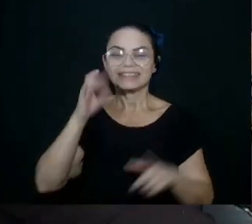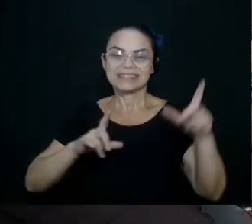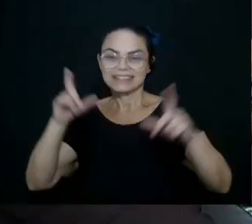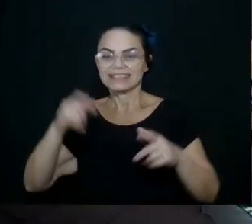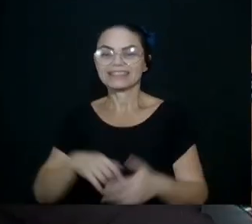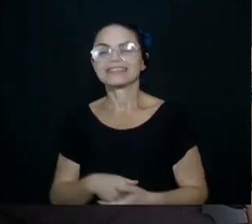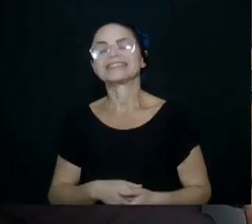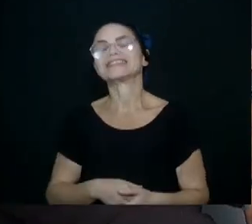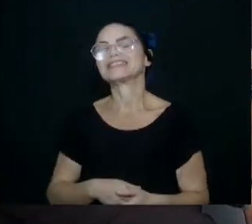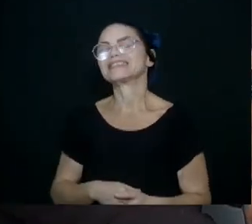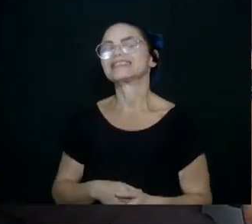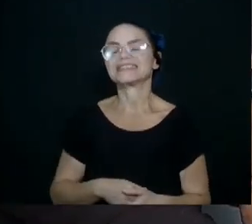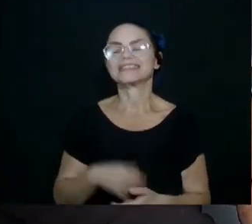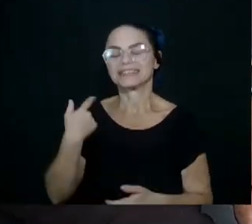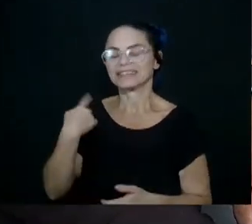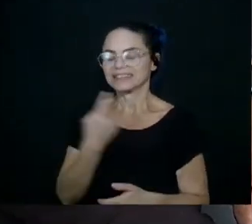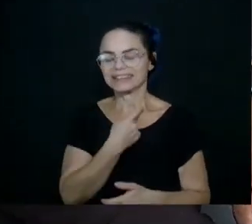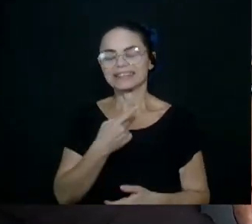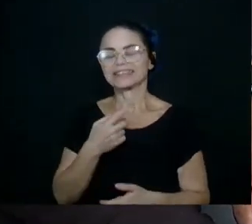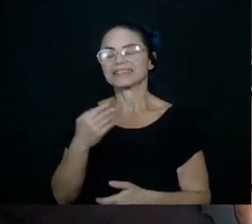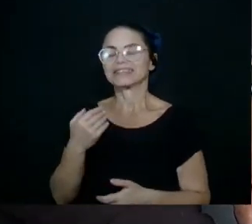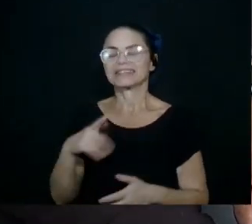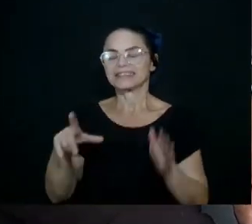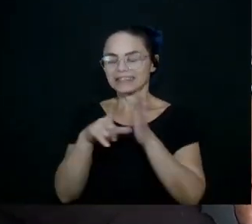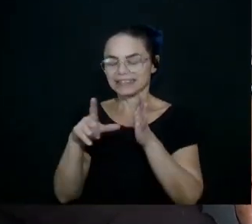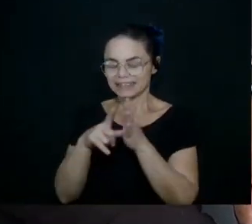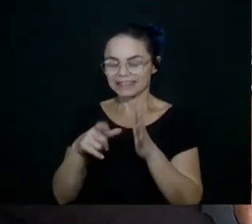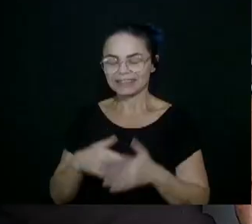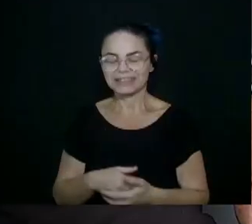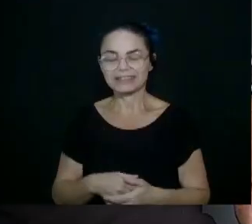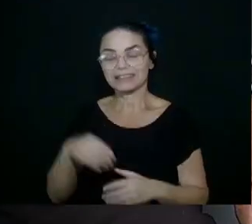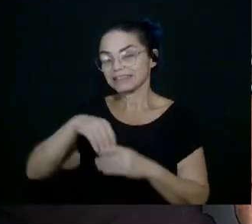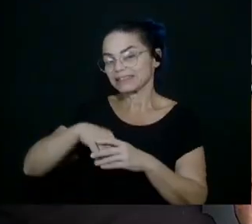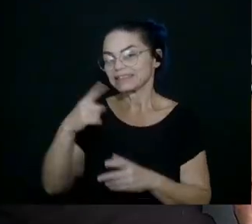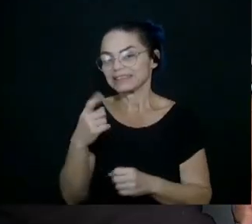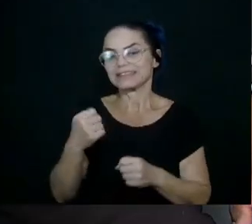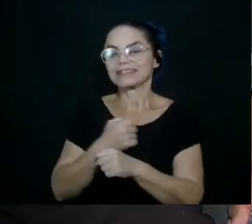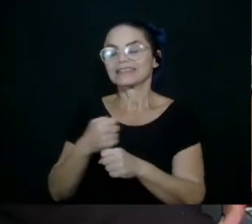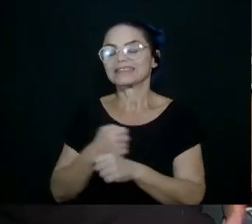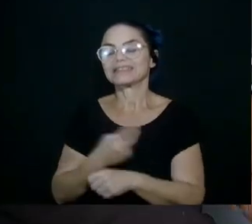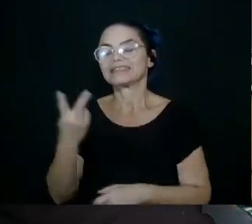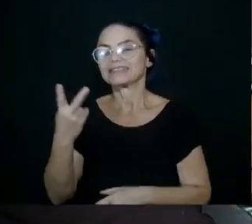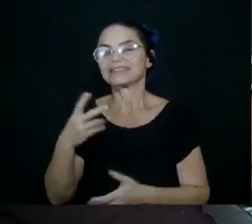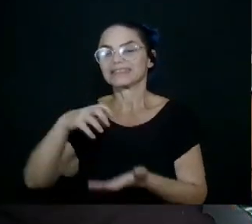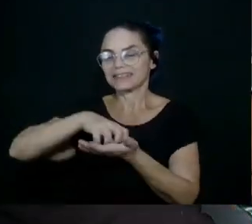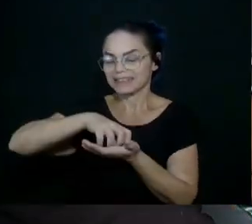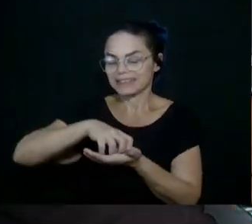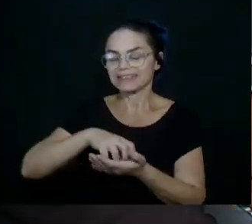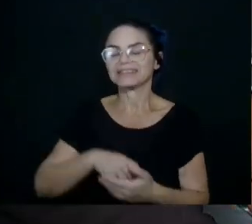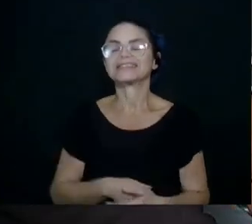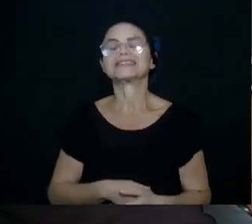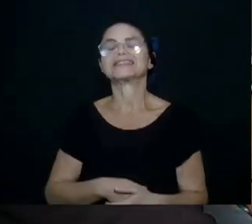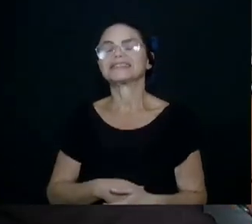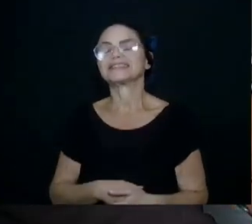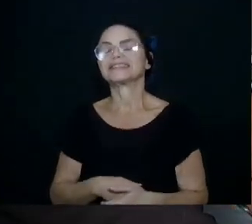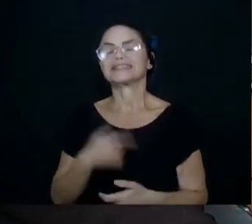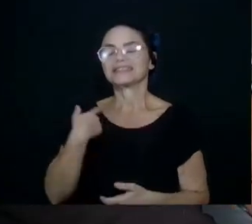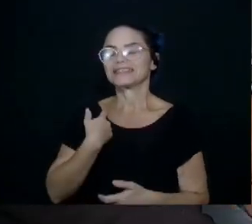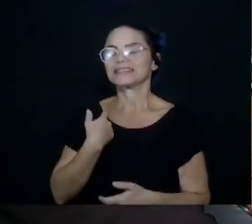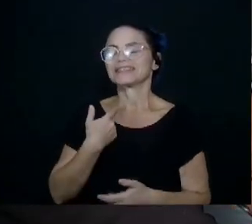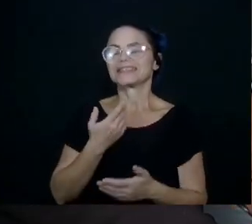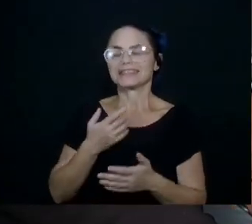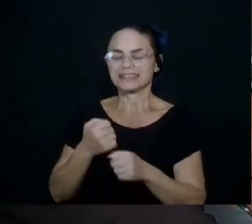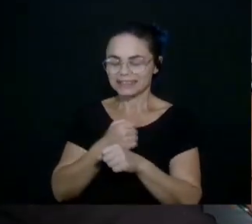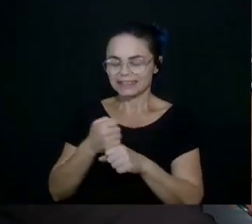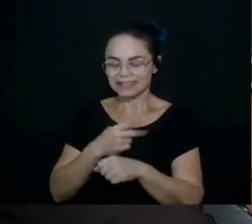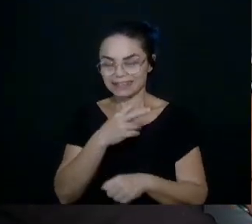relação à nossa barbearia, eu pretendo, dentro de um ano, estar abrindo a minha segunda unidade. Ainda esse ano de 2026 vamos